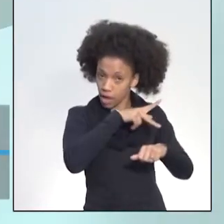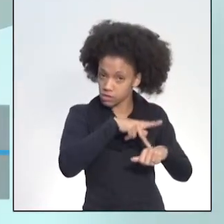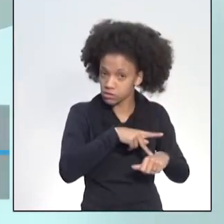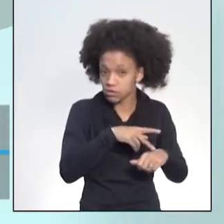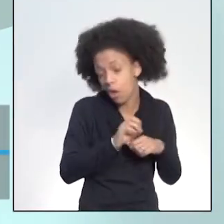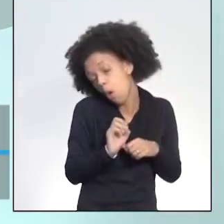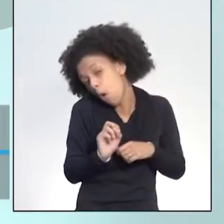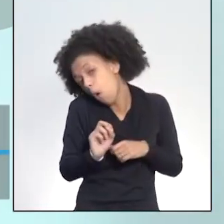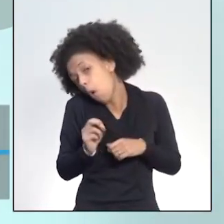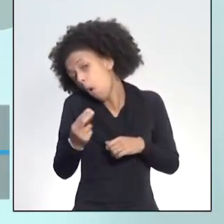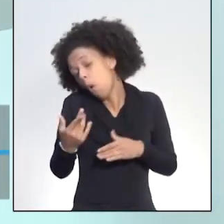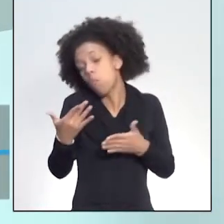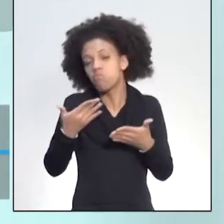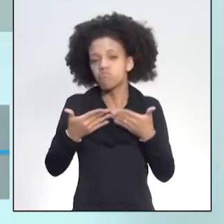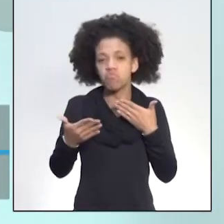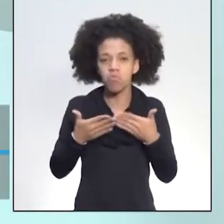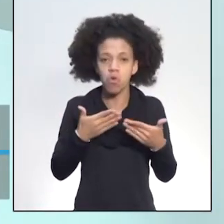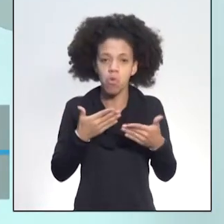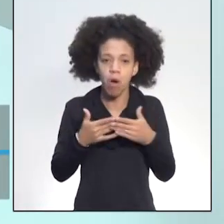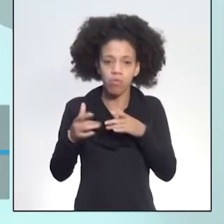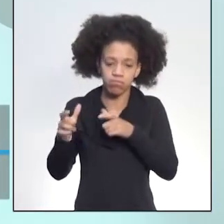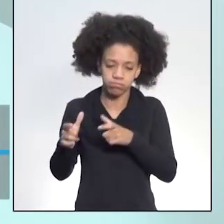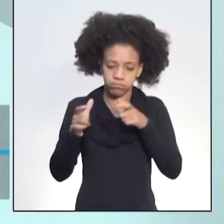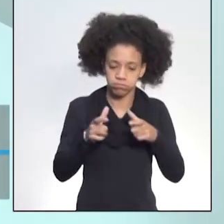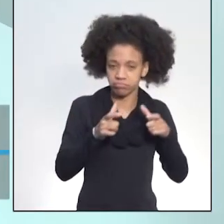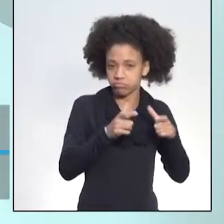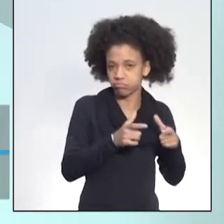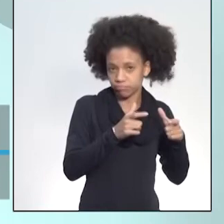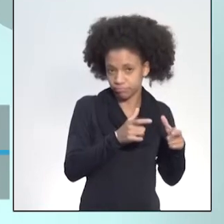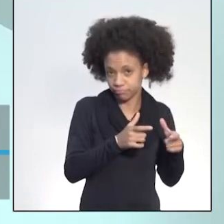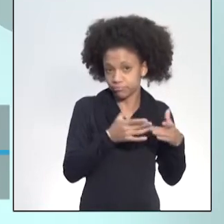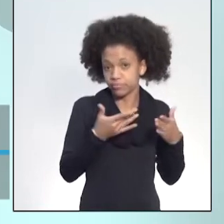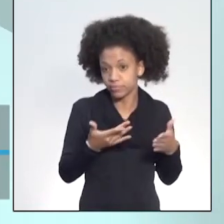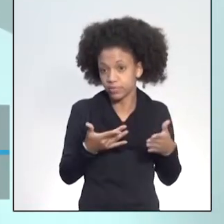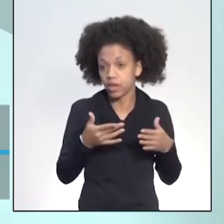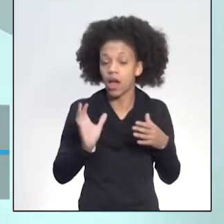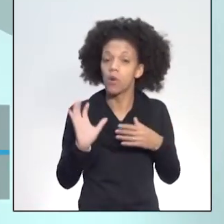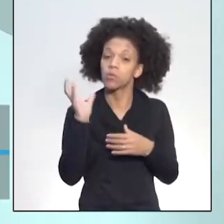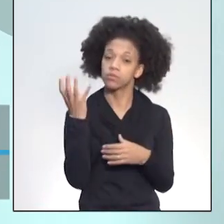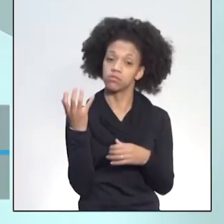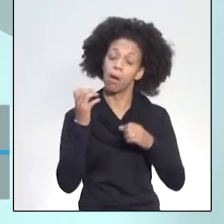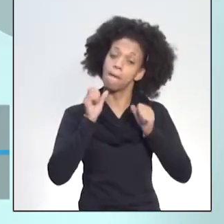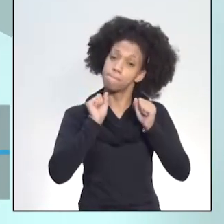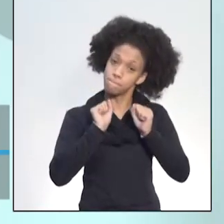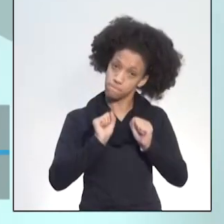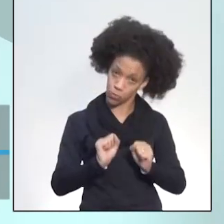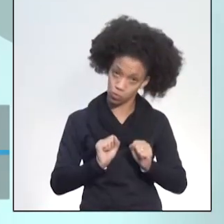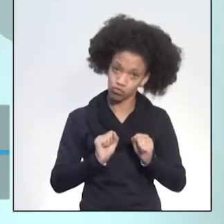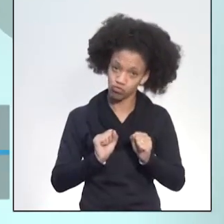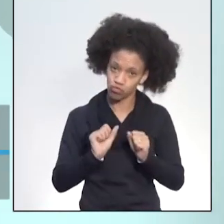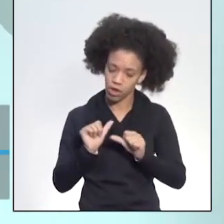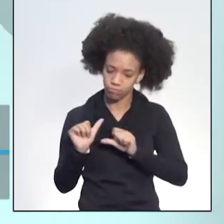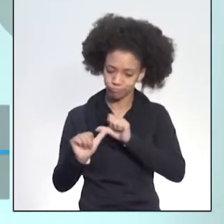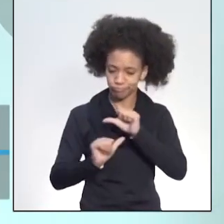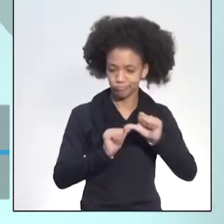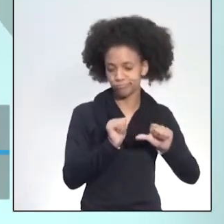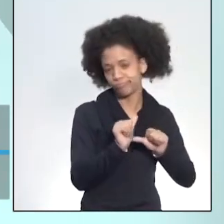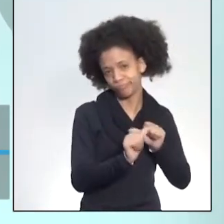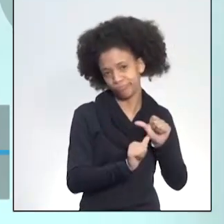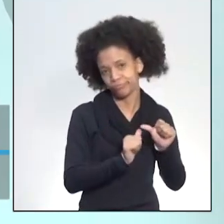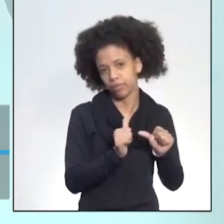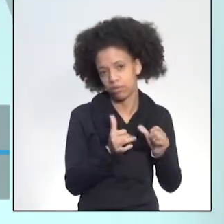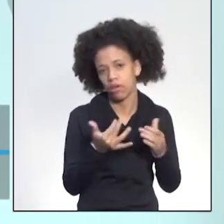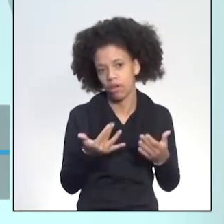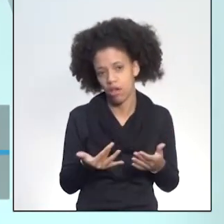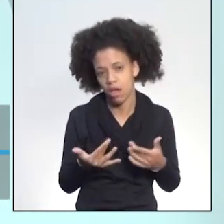ou qualquer outro tipo de incidente que ocorresse, poderia gerar esse infortúnio que foi